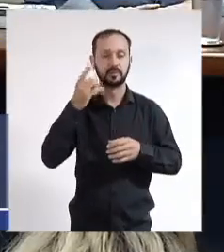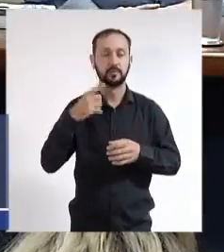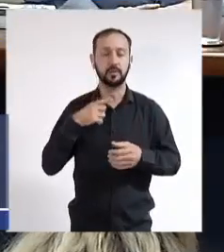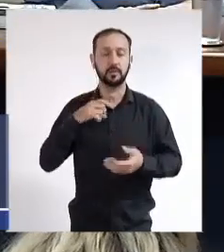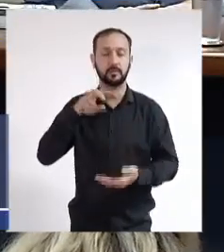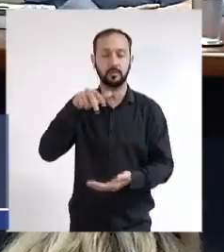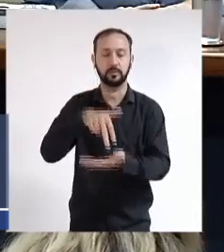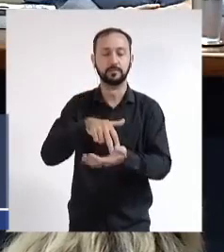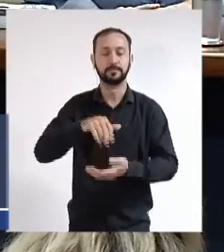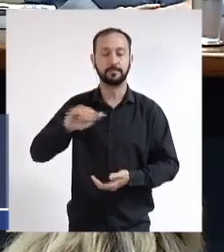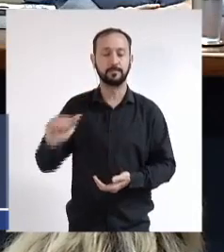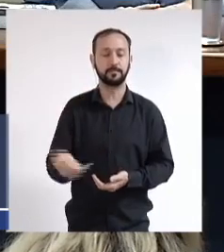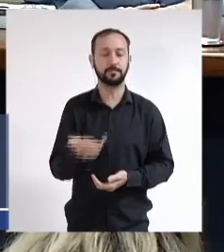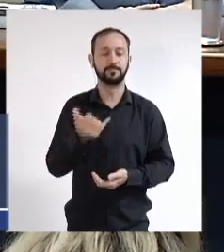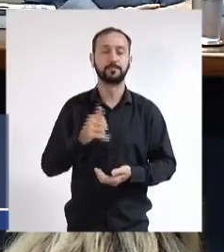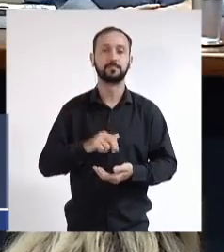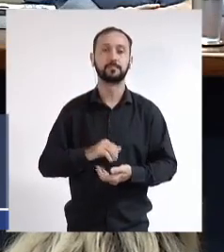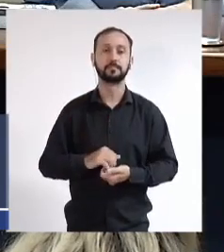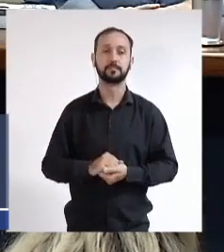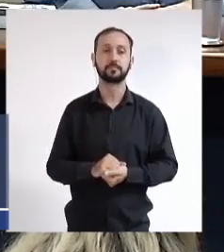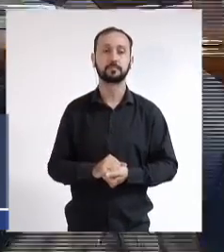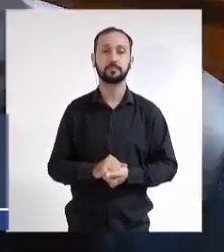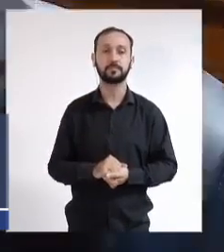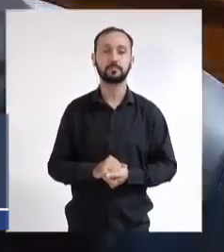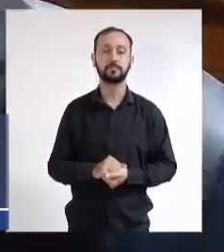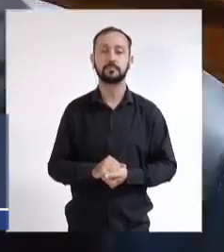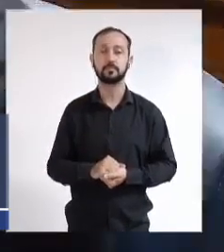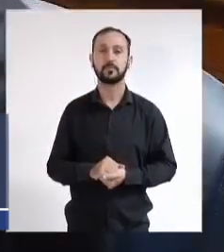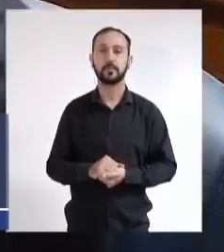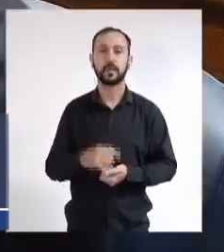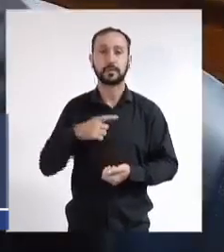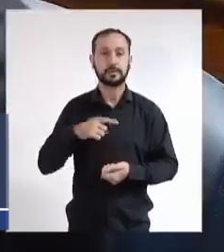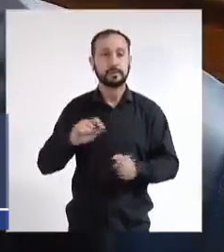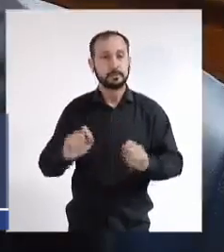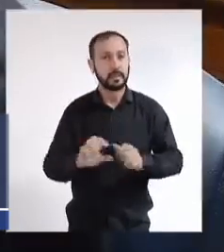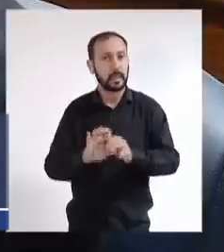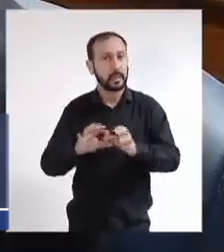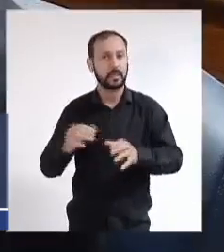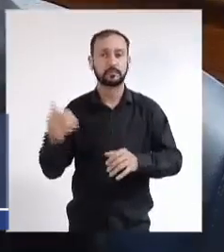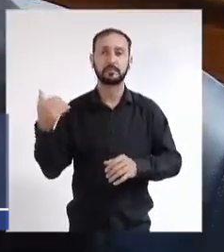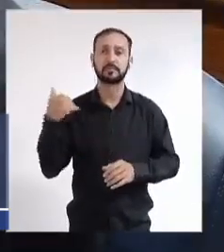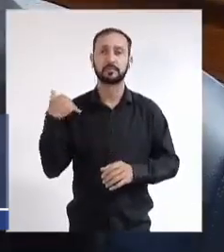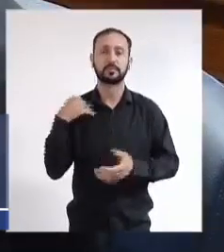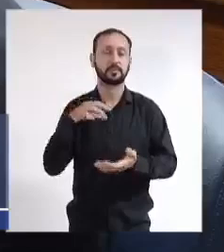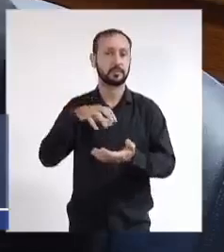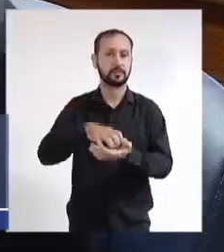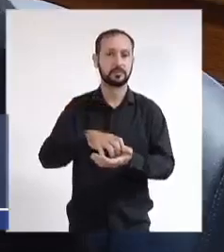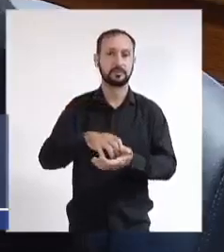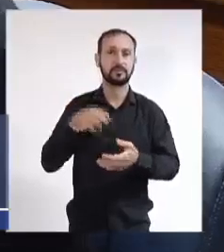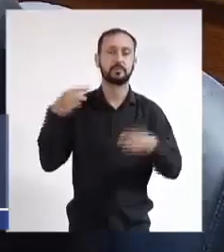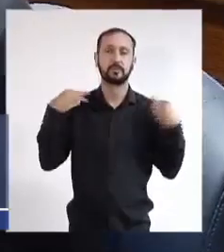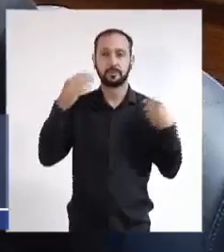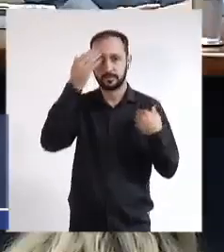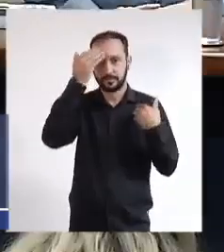oportunidade está presente também lá e pode contar conosco na fundação de turismo embratur